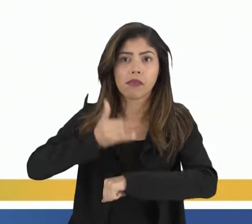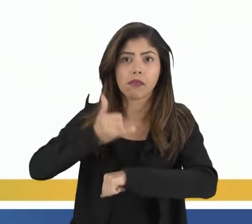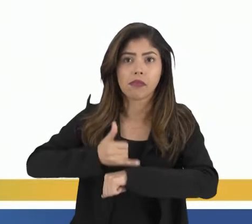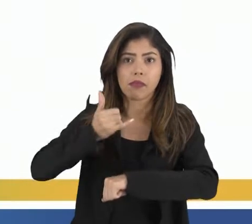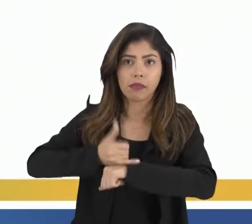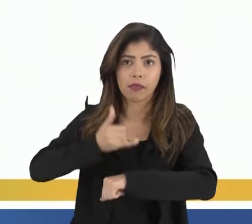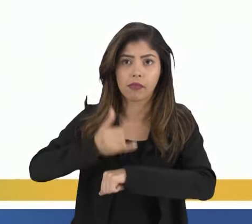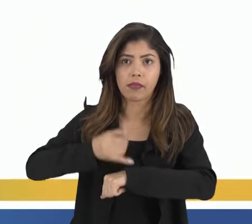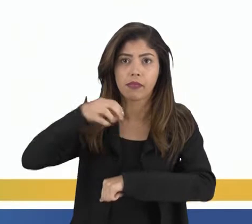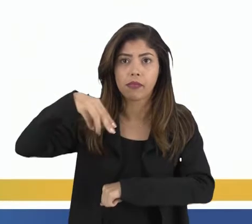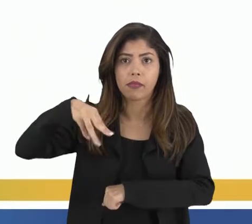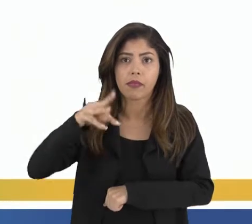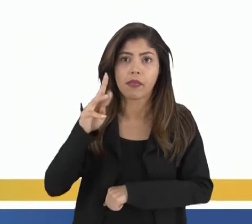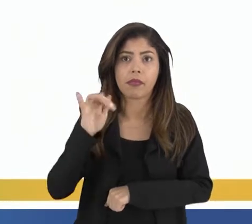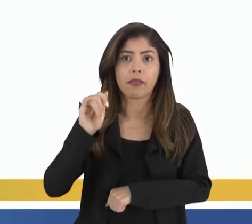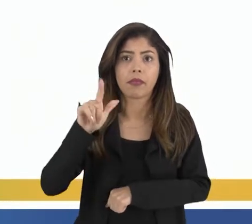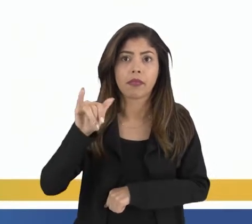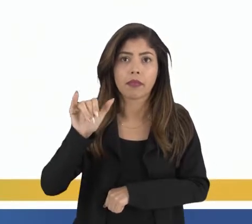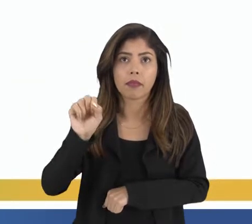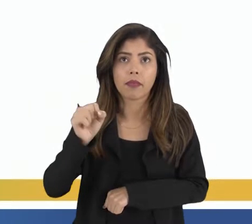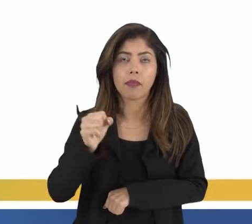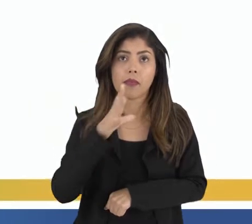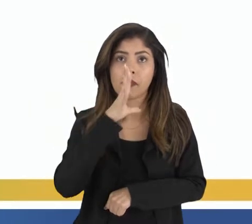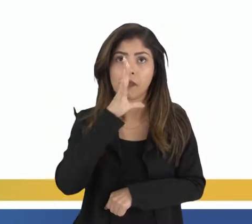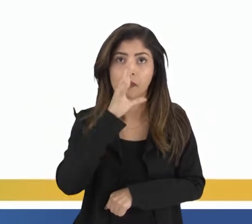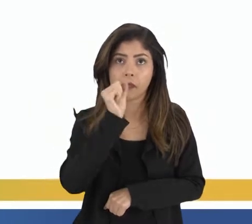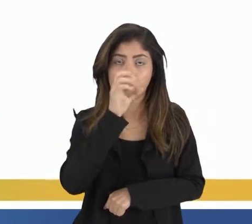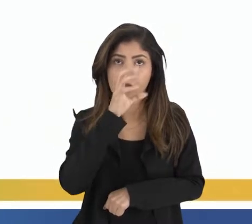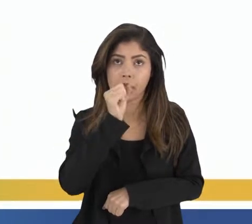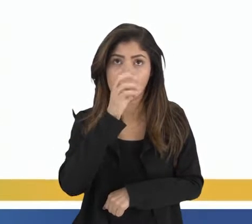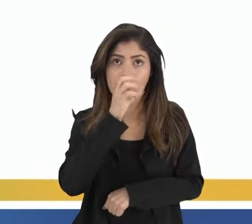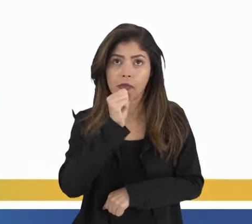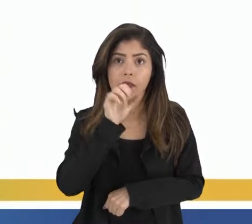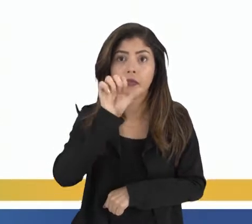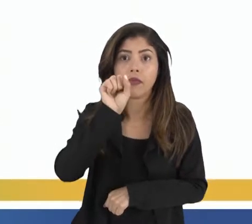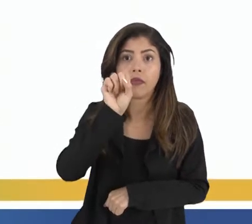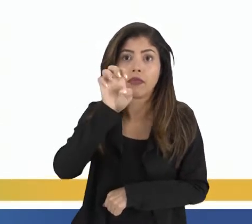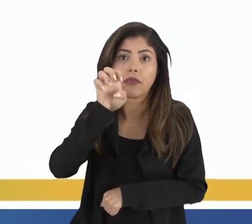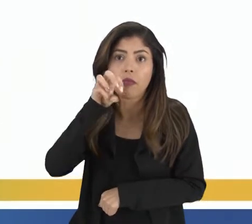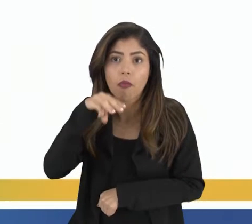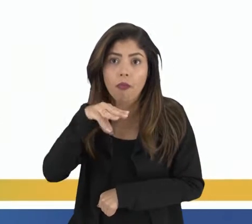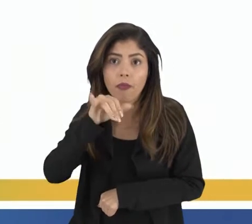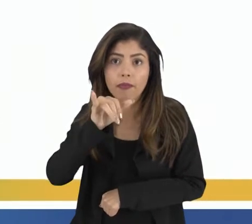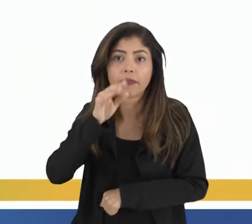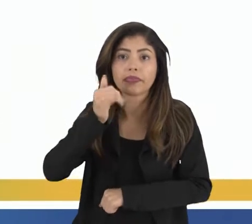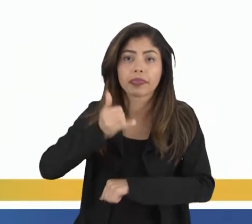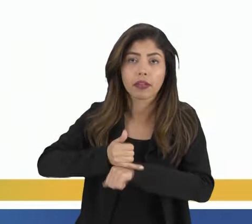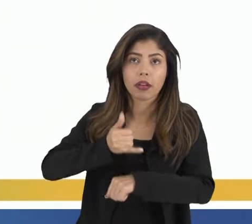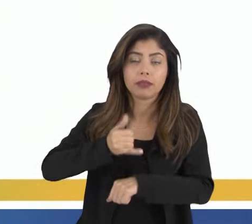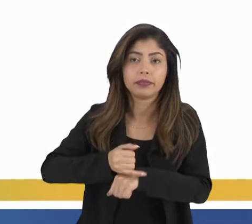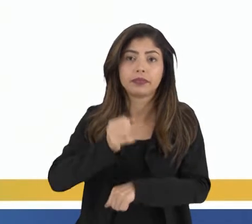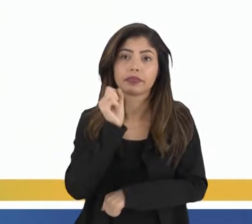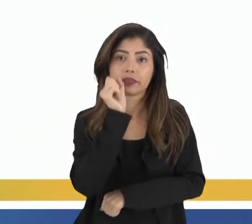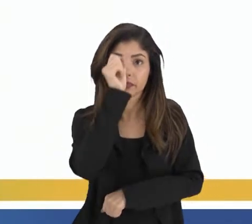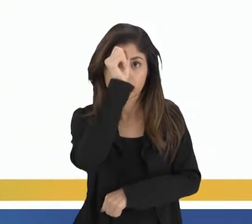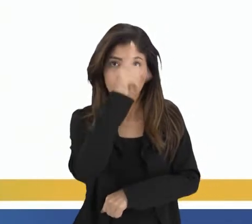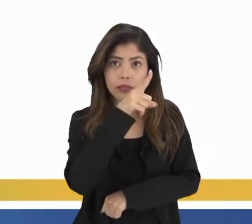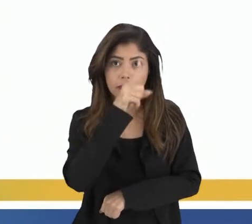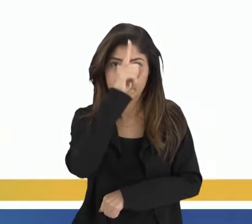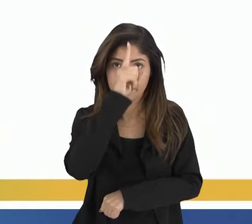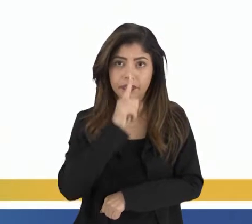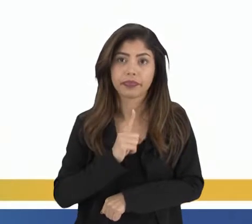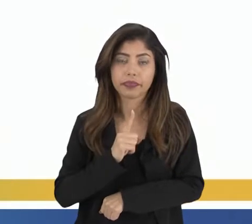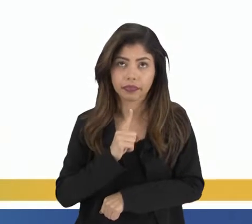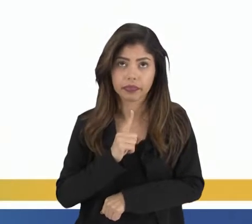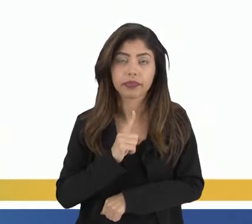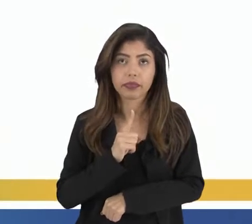elementos metálicos, em laranja nós temos os semimetais, em amarelo nós temos os